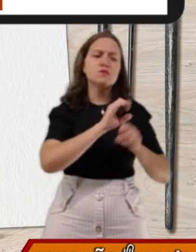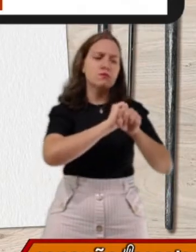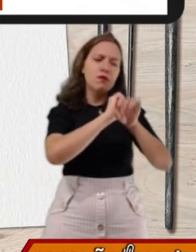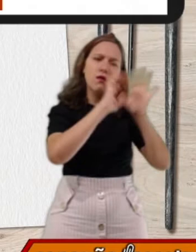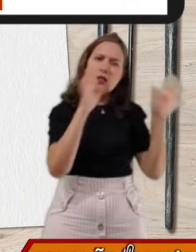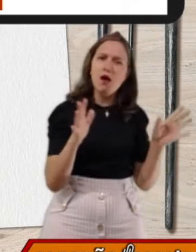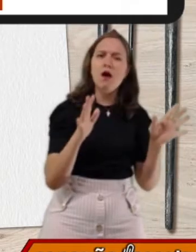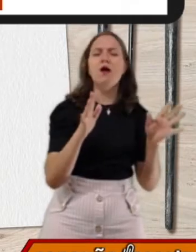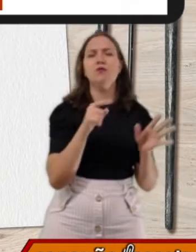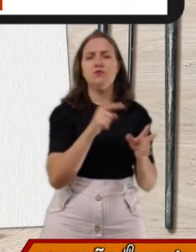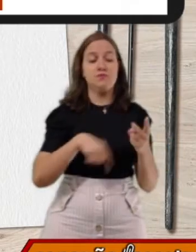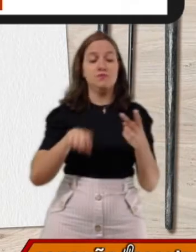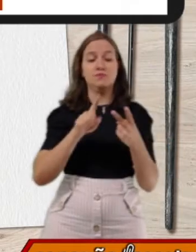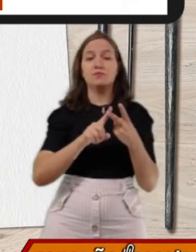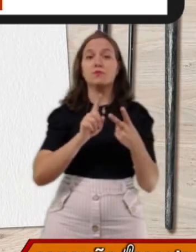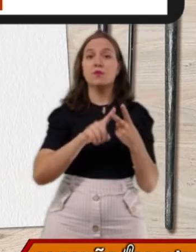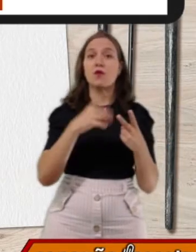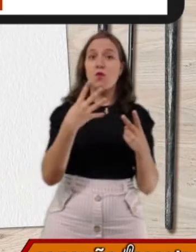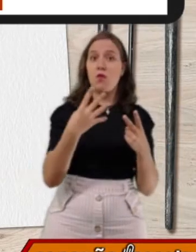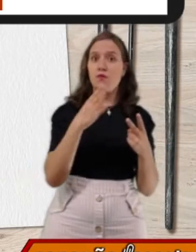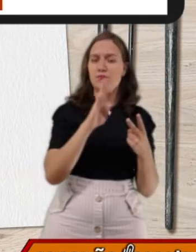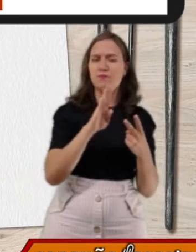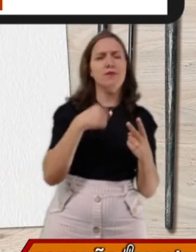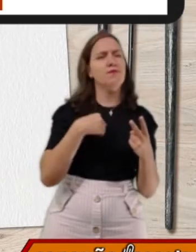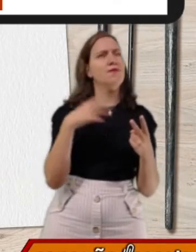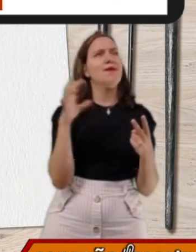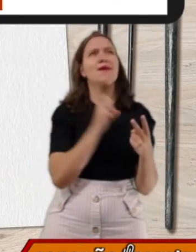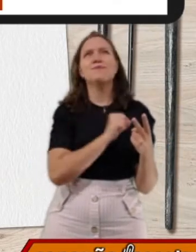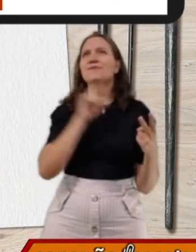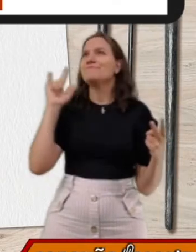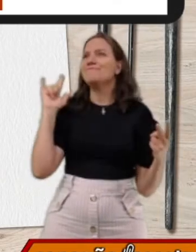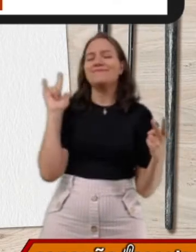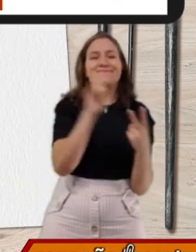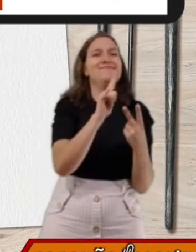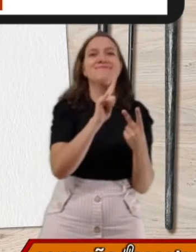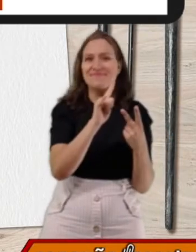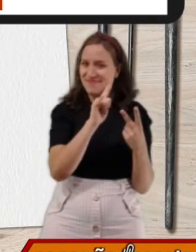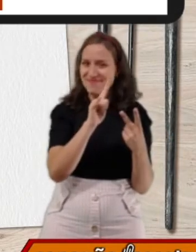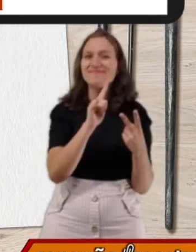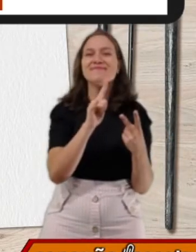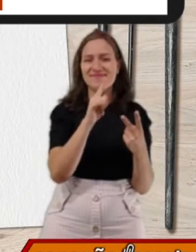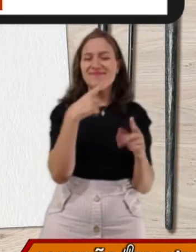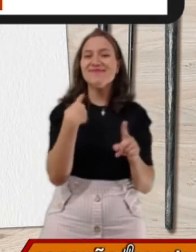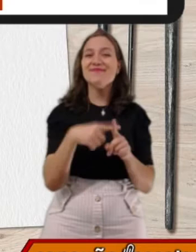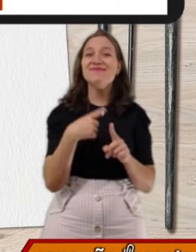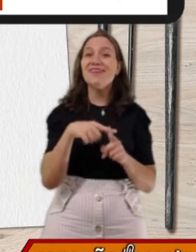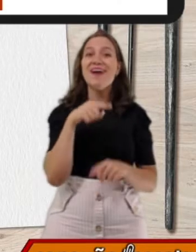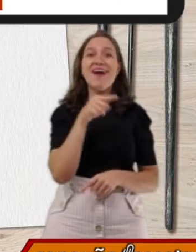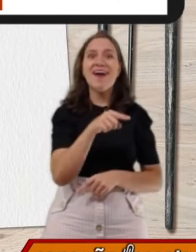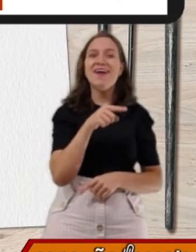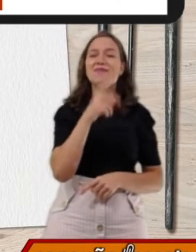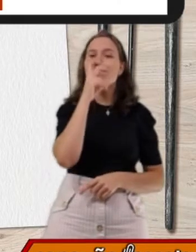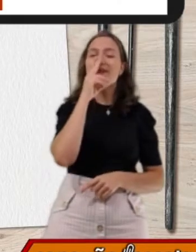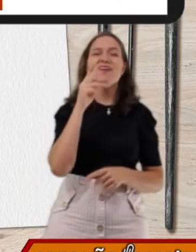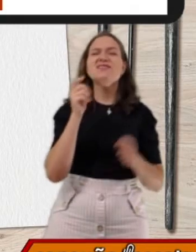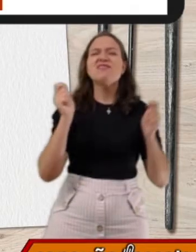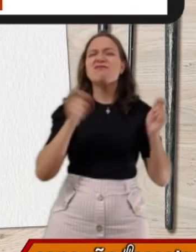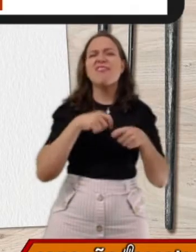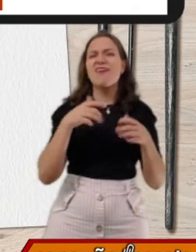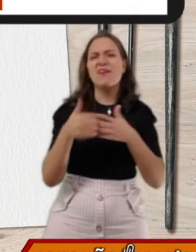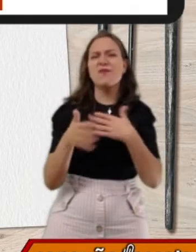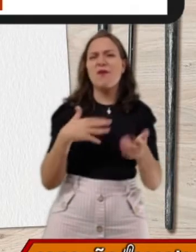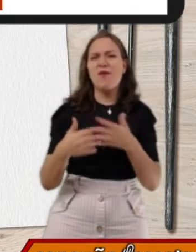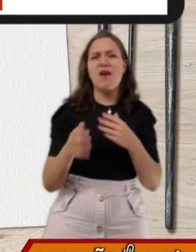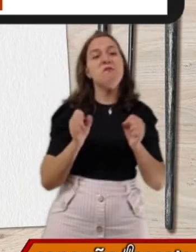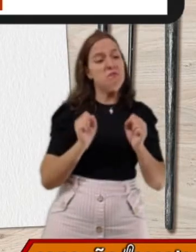clarinho o 4B gente ao meu queridinho Tá vou ligar não porque eu costumo dizer que ele é um lápis Coringa eu